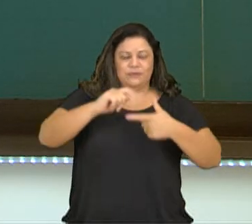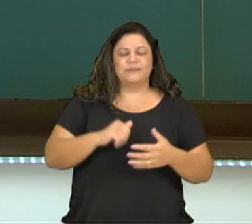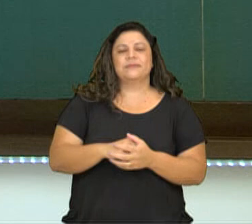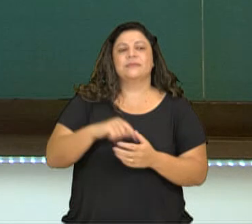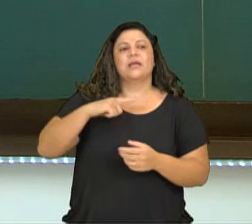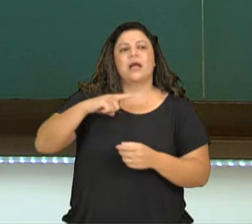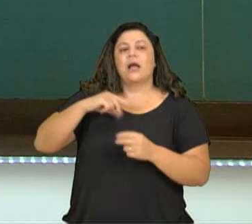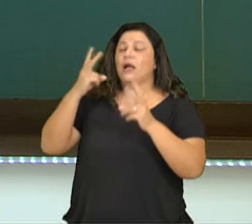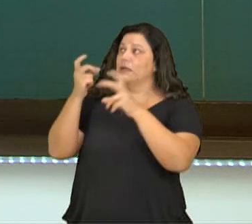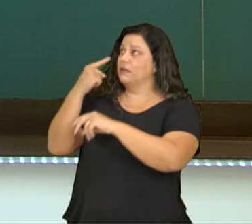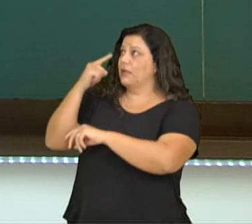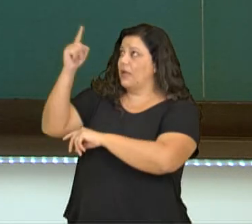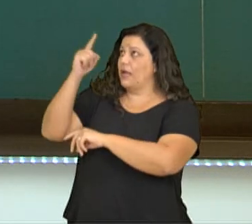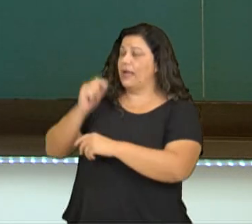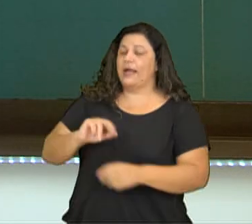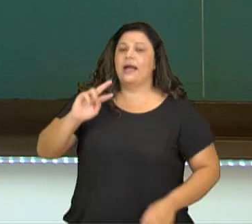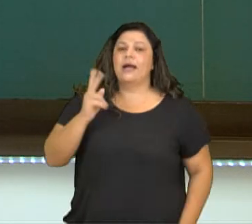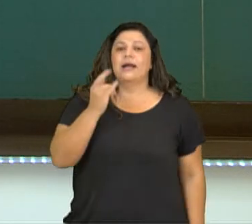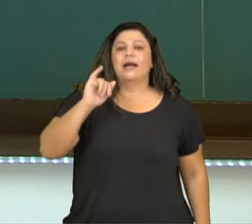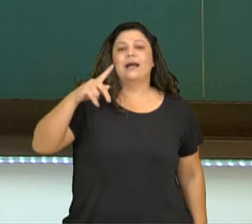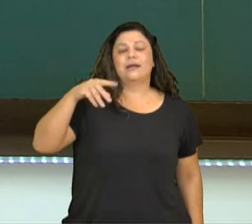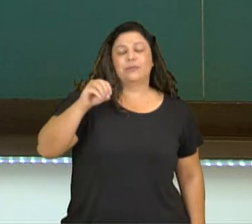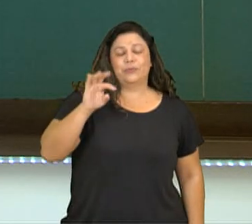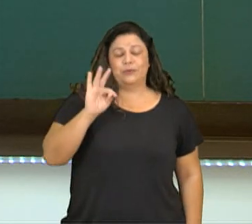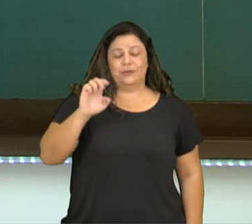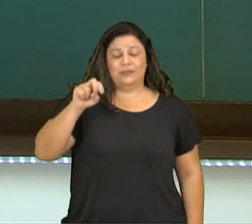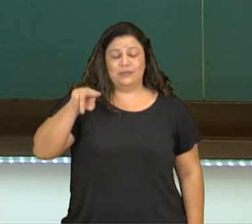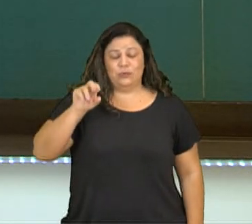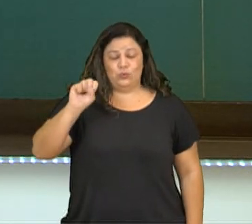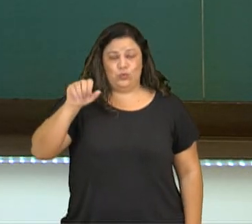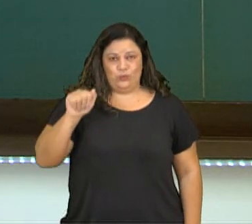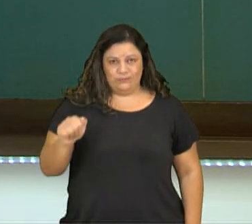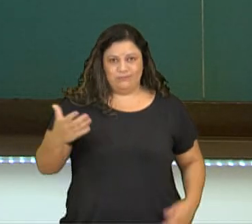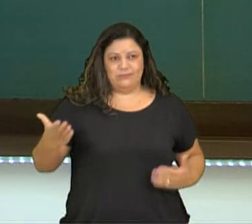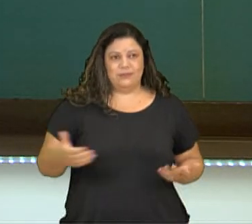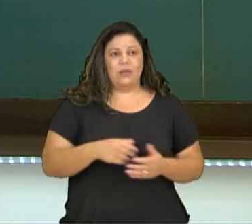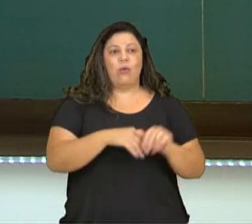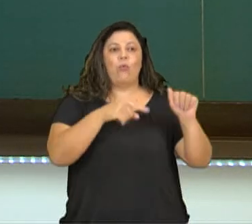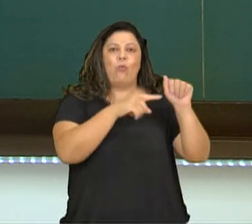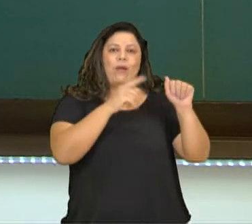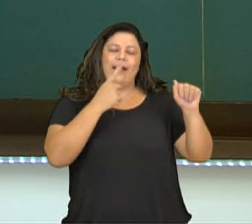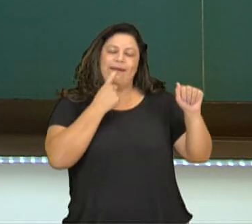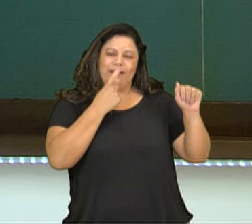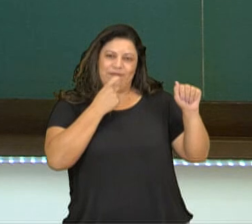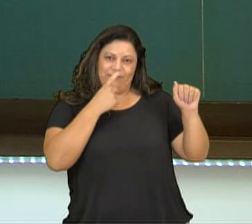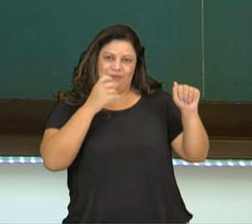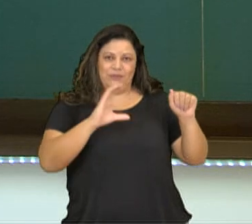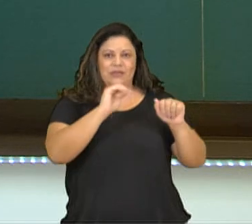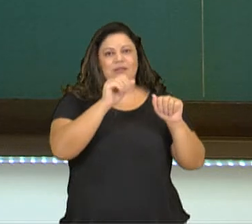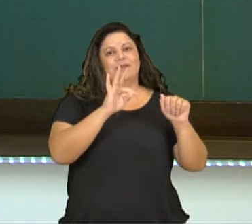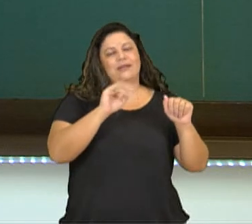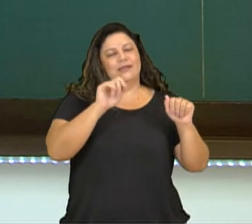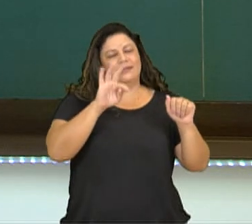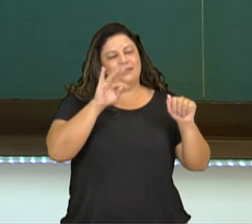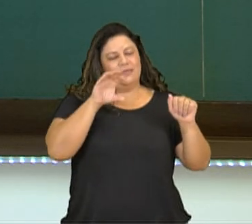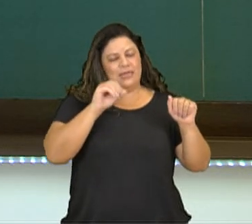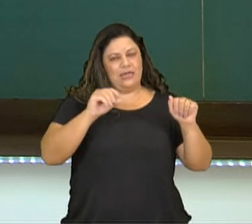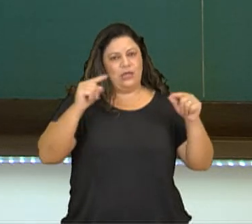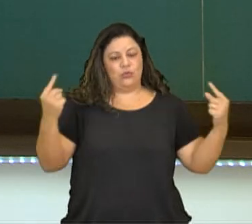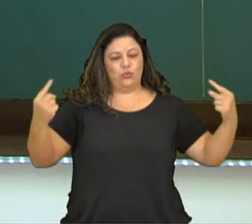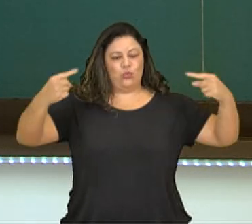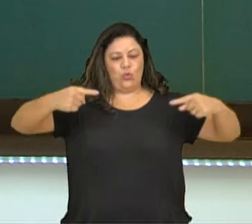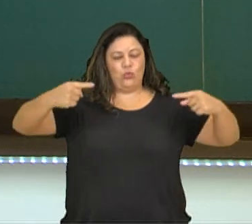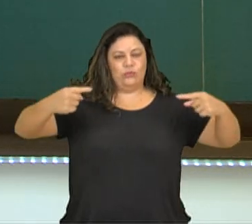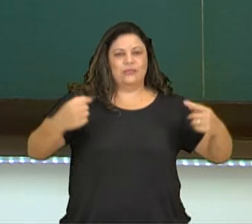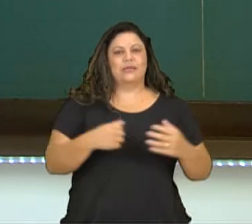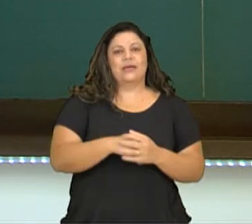temos a hipotenusa, temos o A, que está em vermelho aqui, que é o cateto oposto ao ângulo alfa, e temos